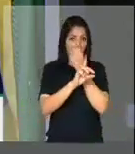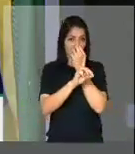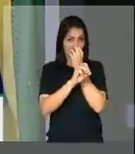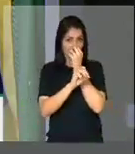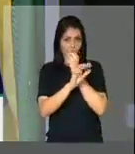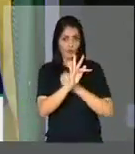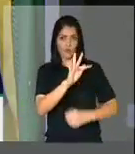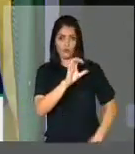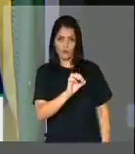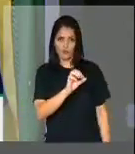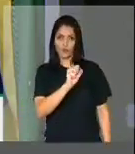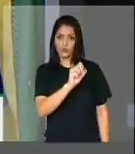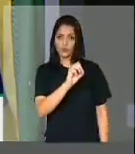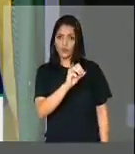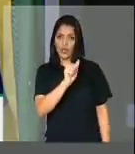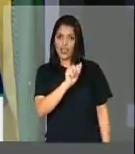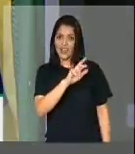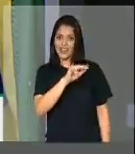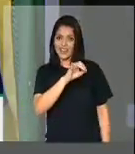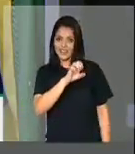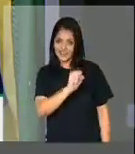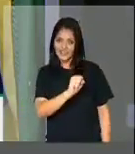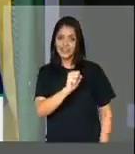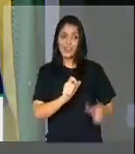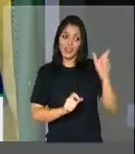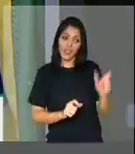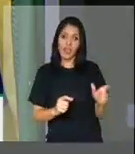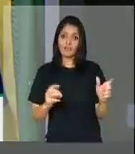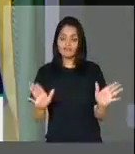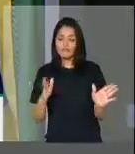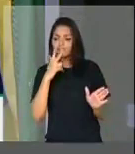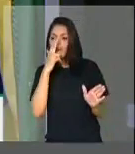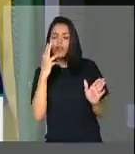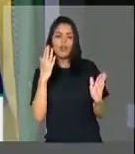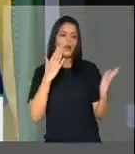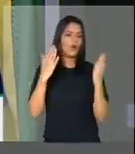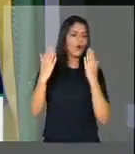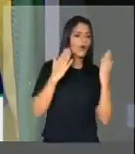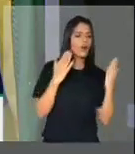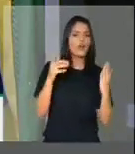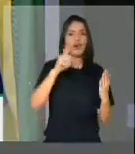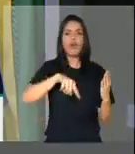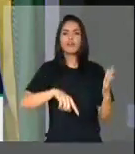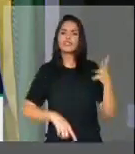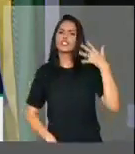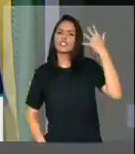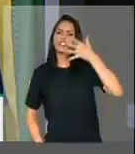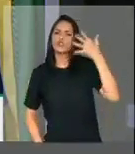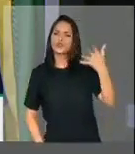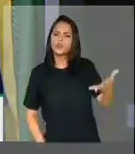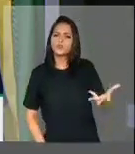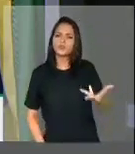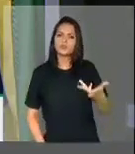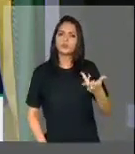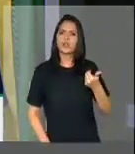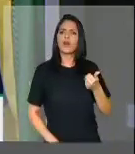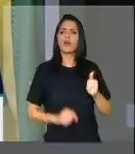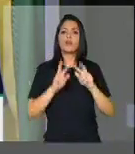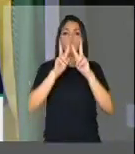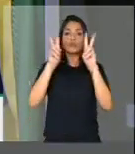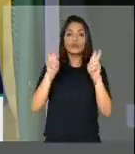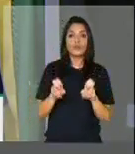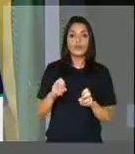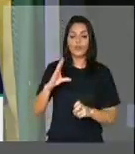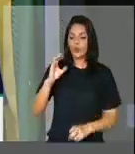Suárez. É dele, provavelmente, um dos discursos mais primorosos que o mundo já viu sobre